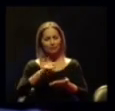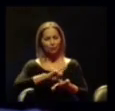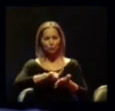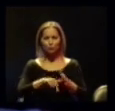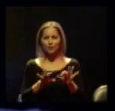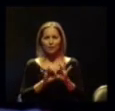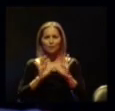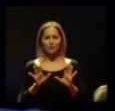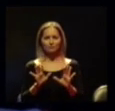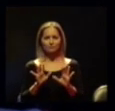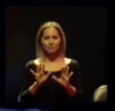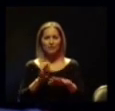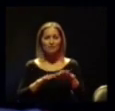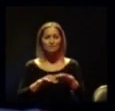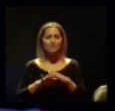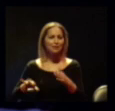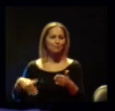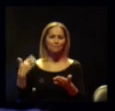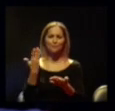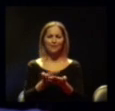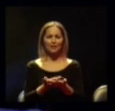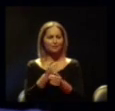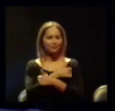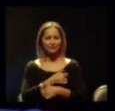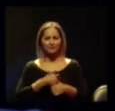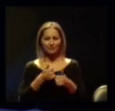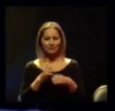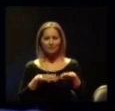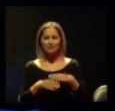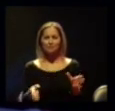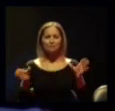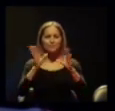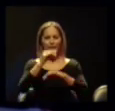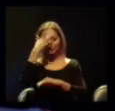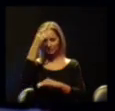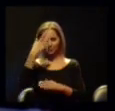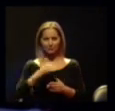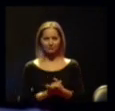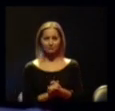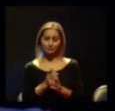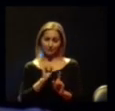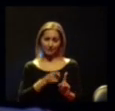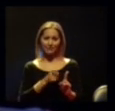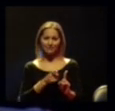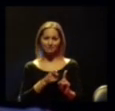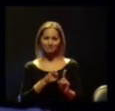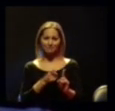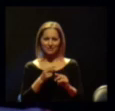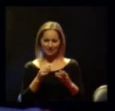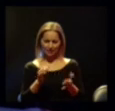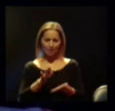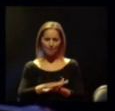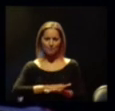comum de fazer mais pela cidade e de fazer mais Setúbal. Esse é o cimento que nos